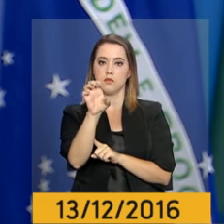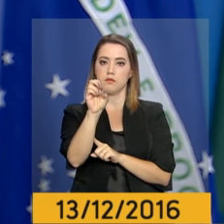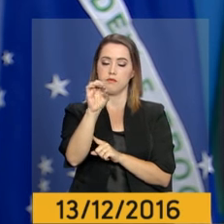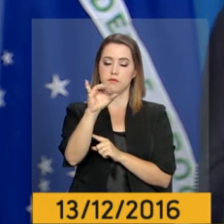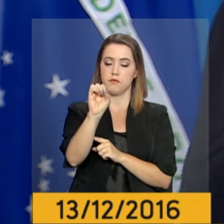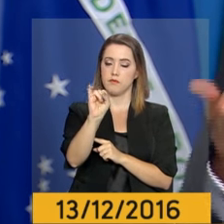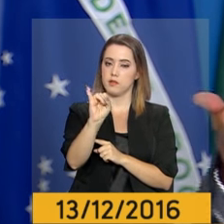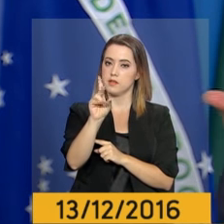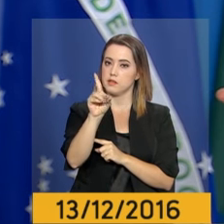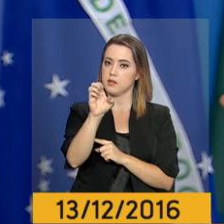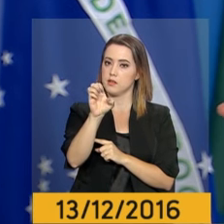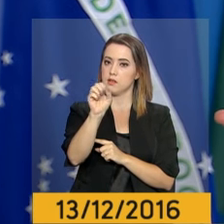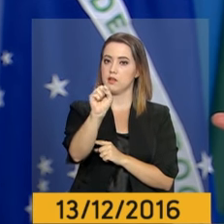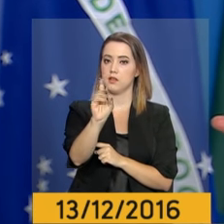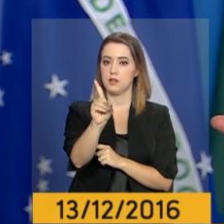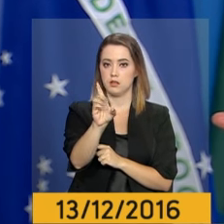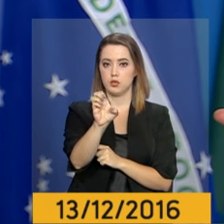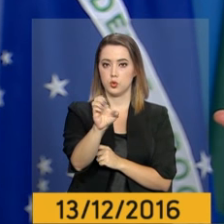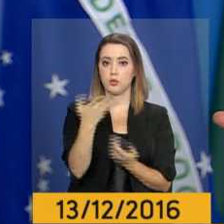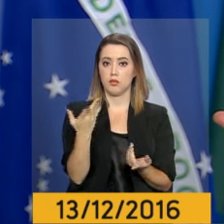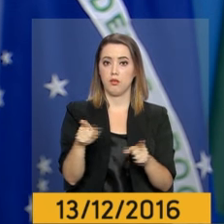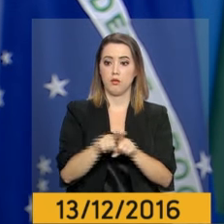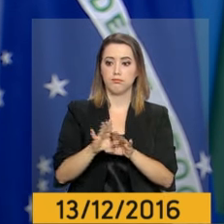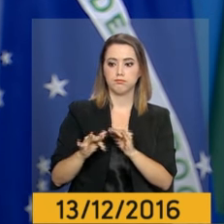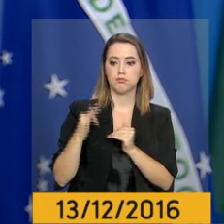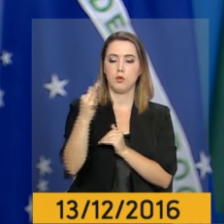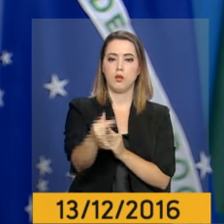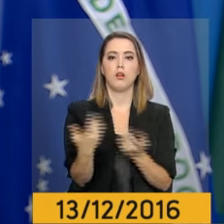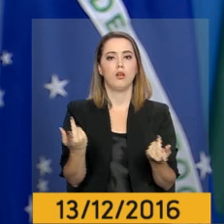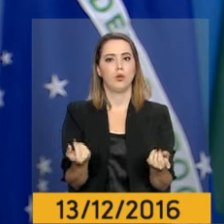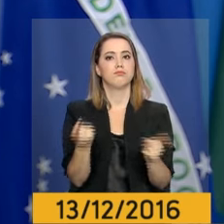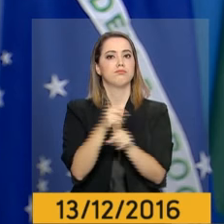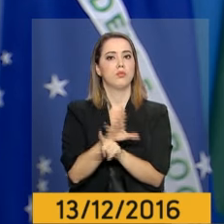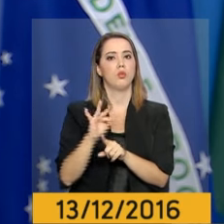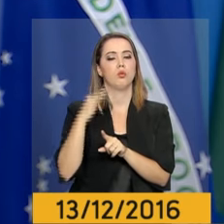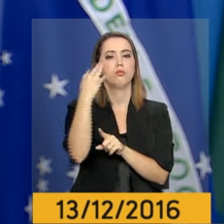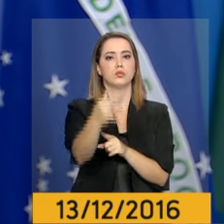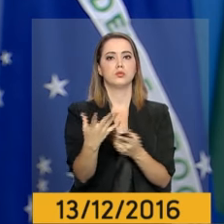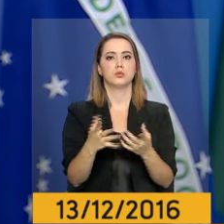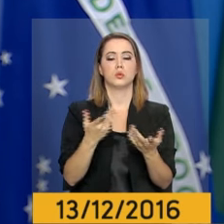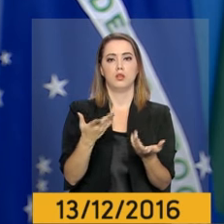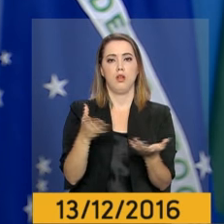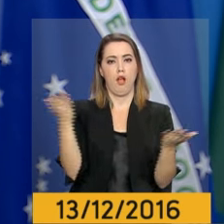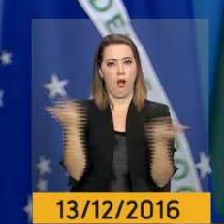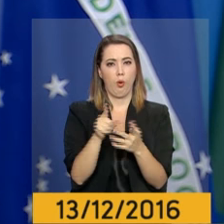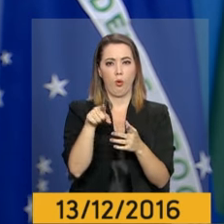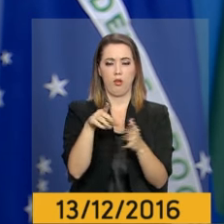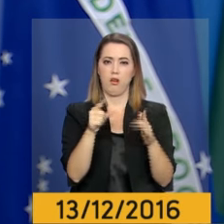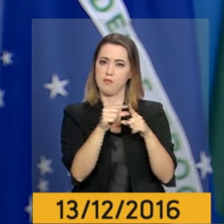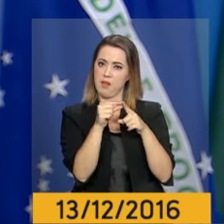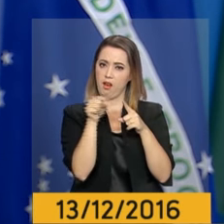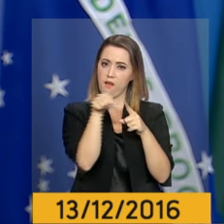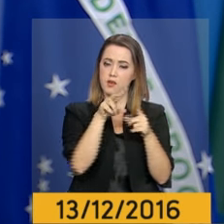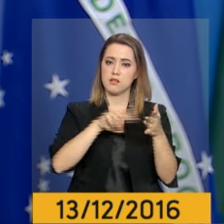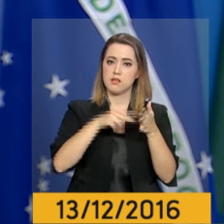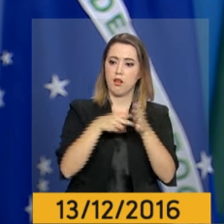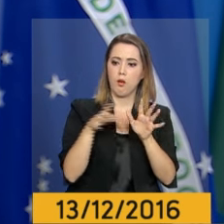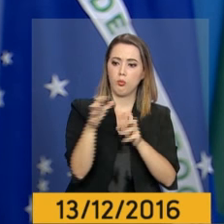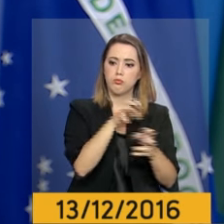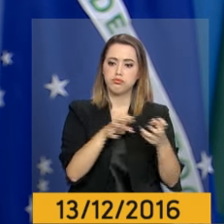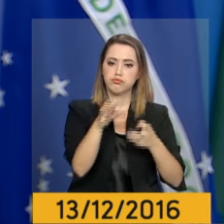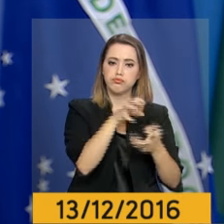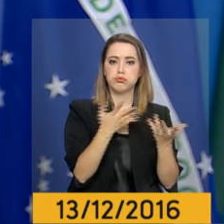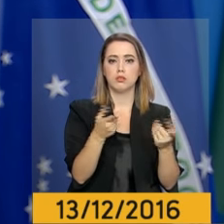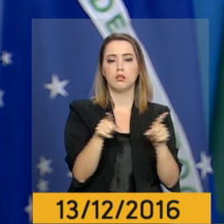adversidade para obter o verso mais adiante. A adversidade é um embaraço, mas o verso será,